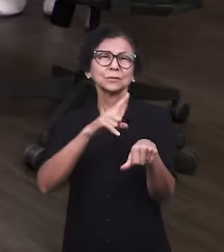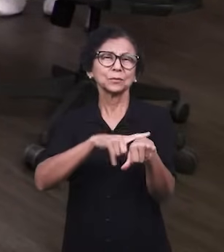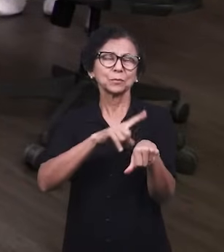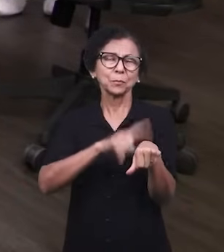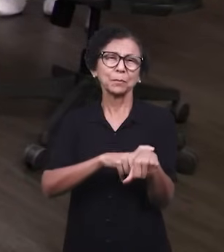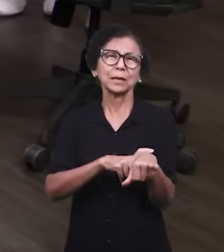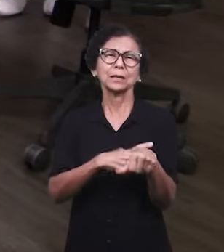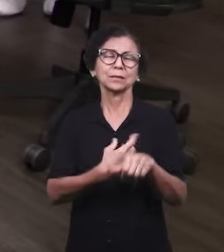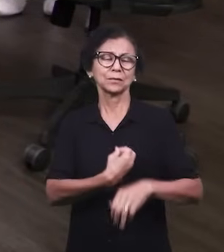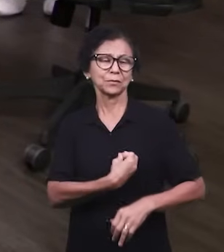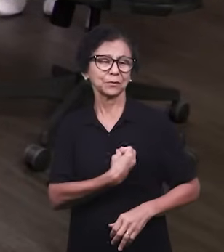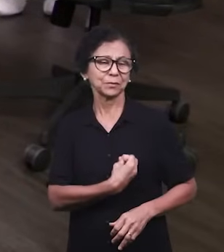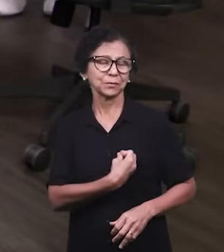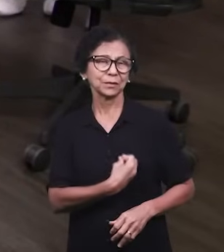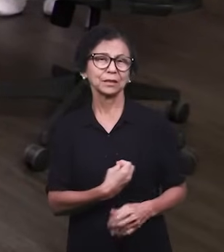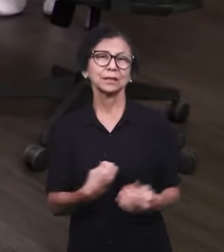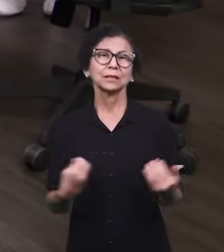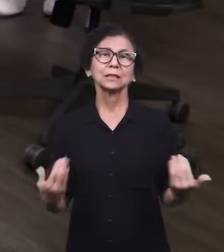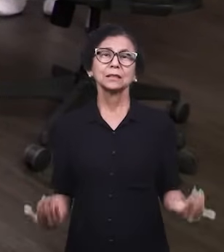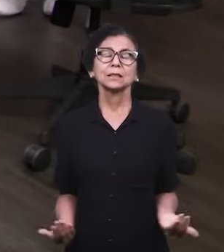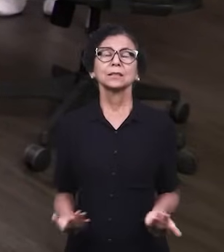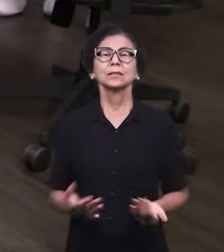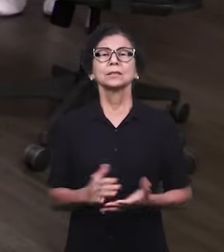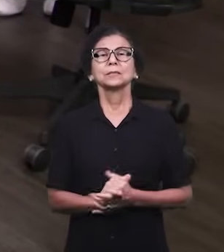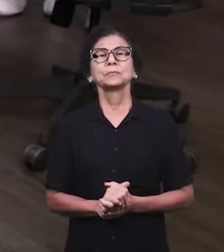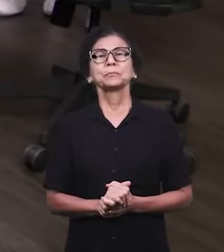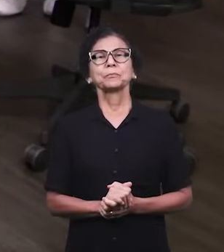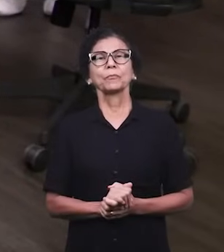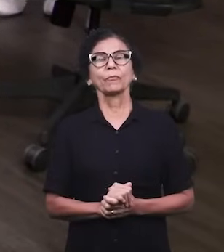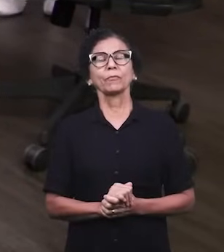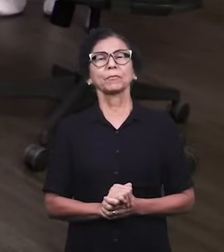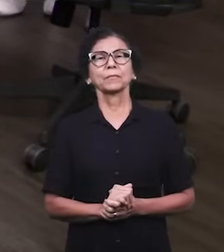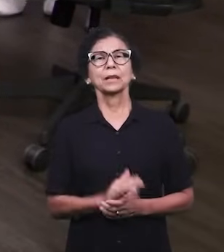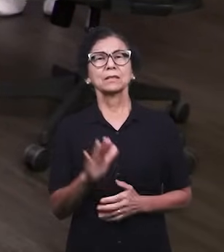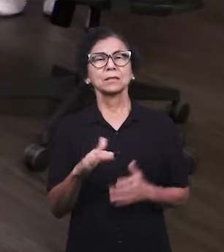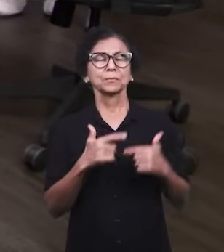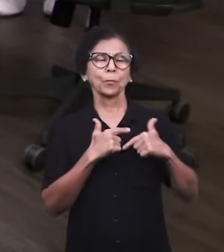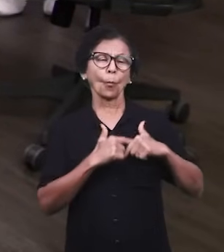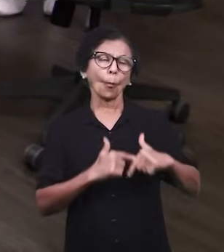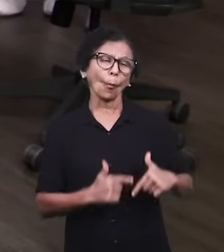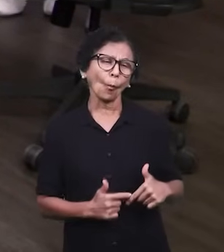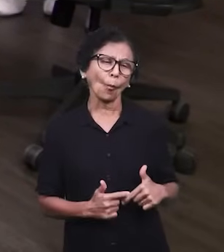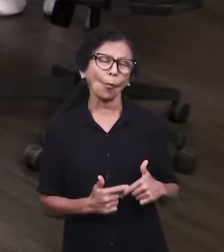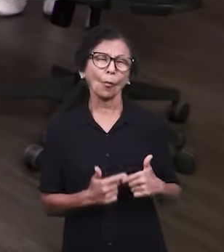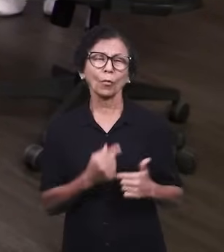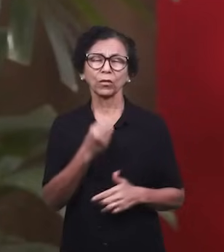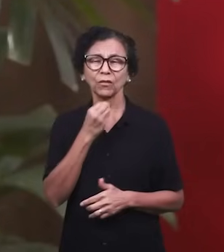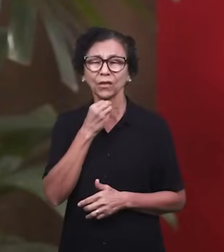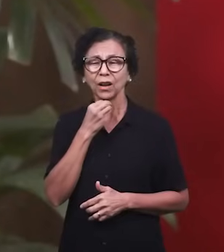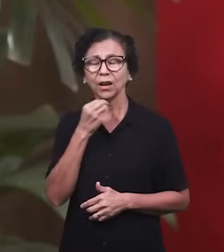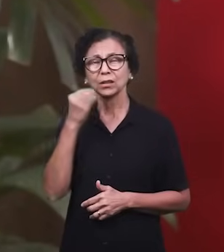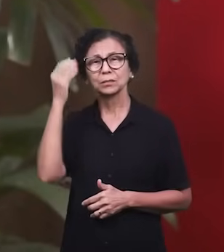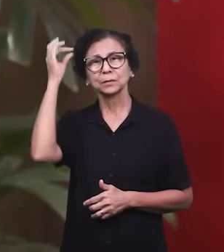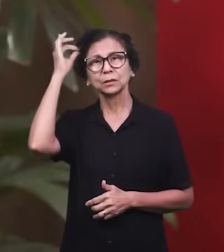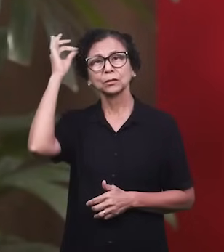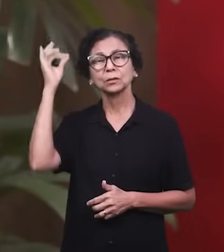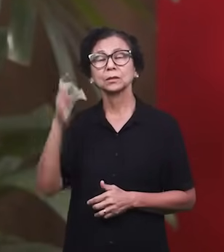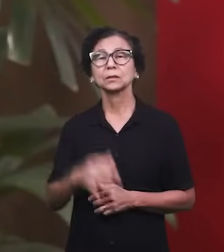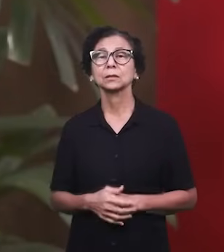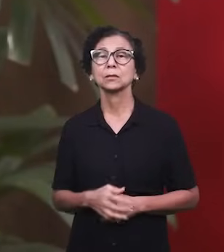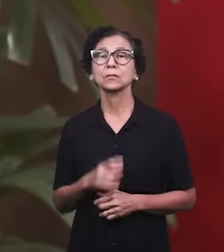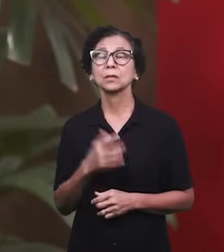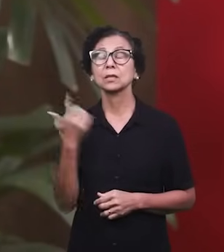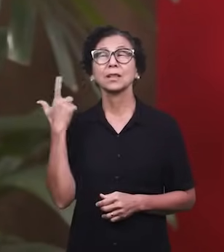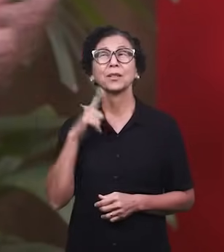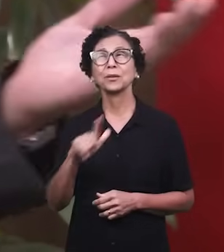dizer assim, aquecer a questão da frieza espiritual. Só que na pergunta, no caso aqui, a pessoa está sem forças para